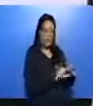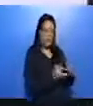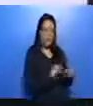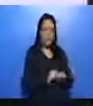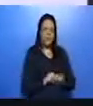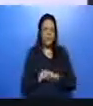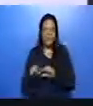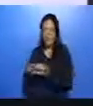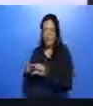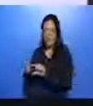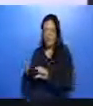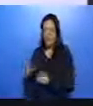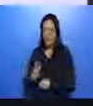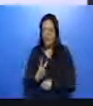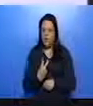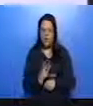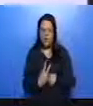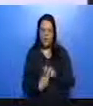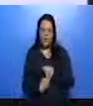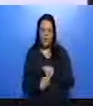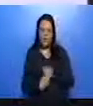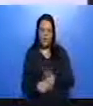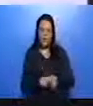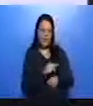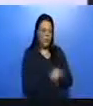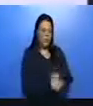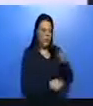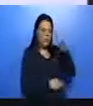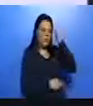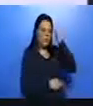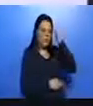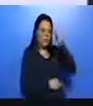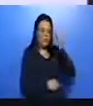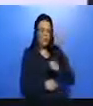verbo saber e verbo ser. Ok?